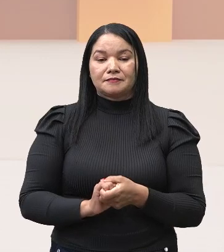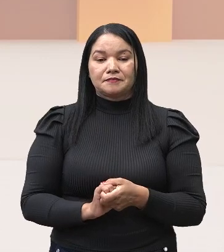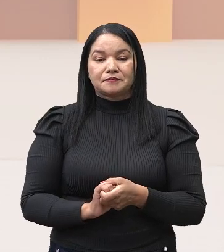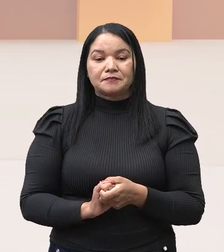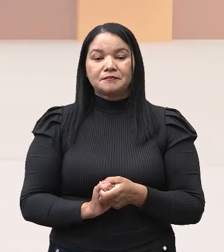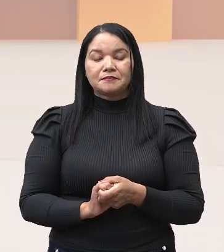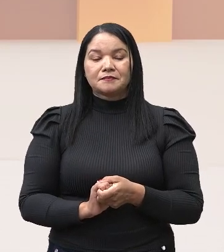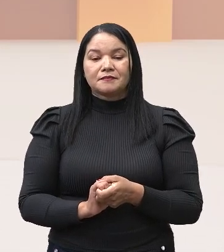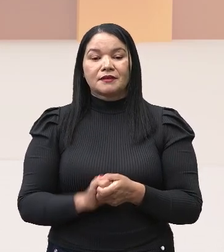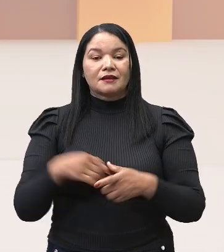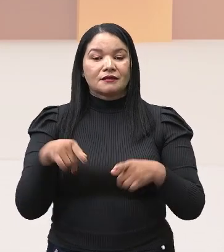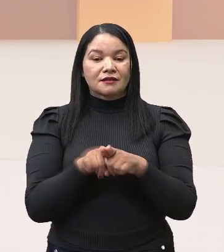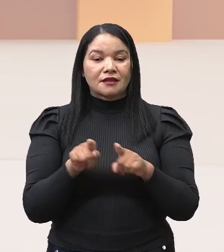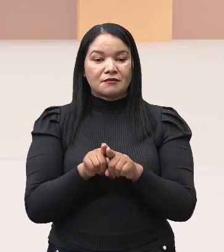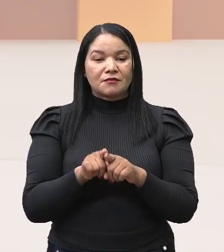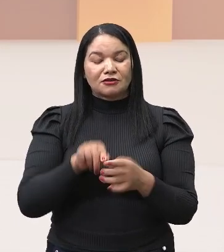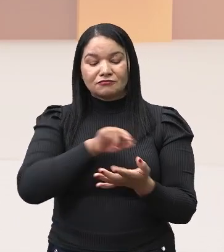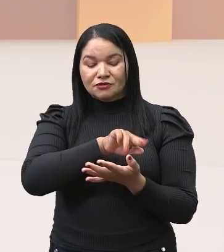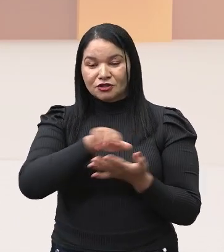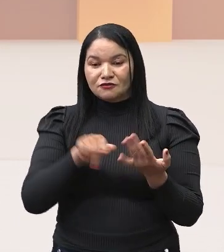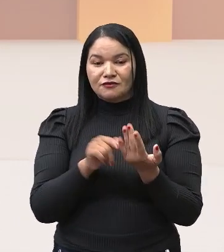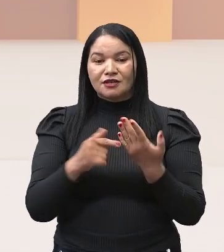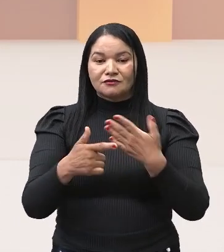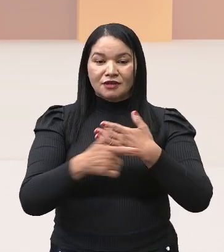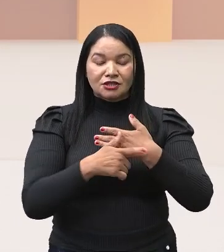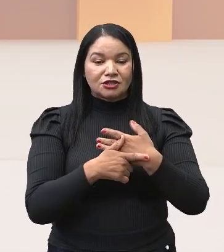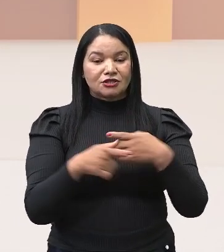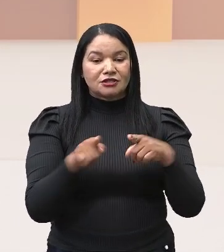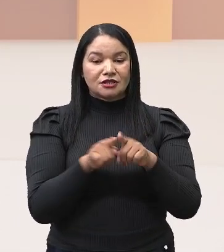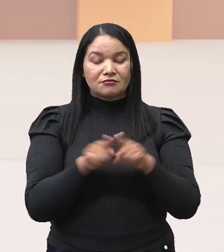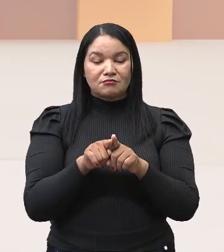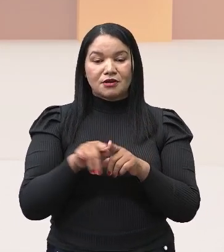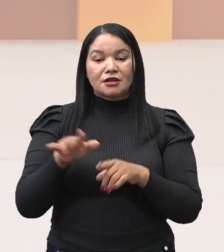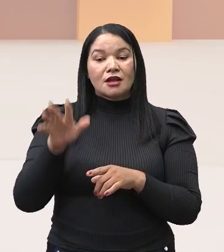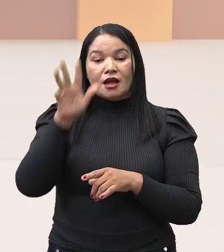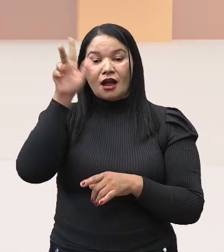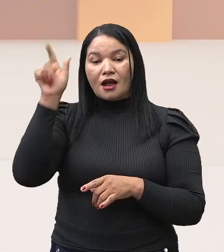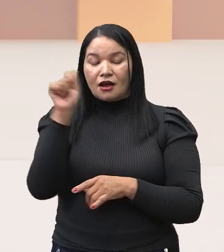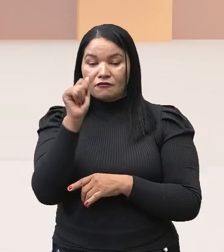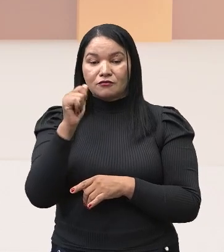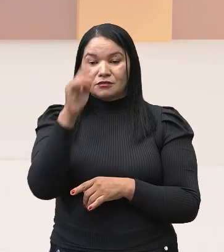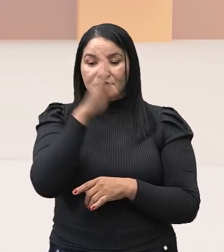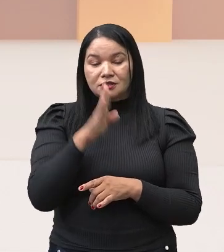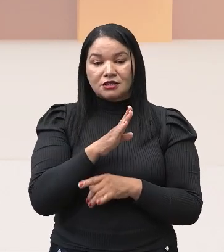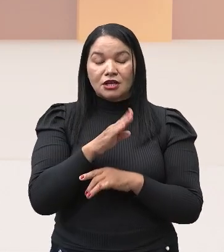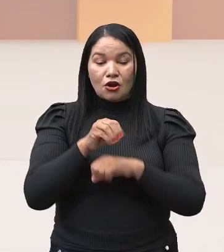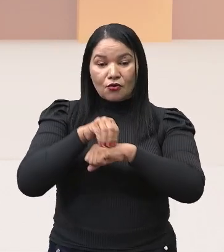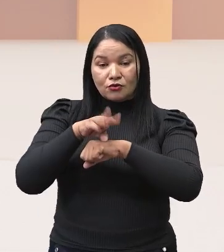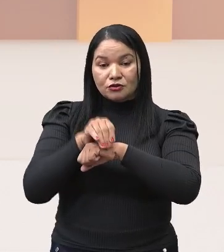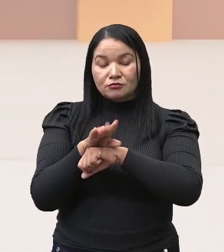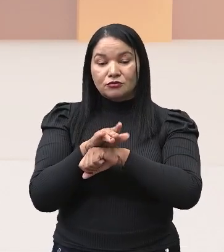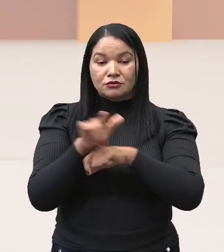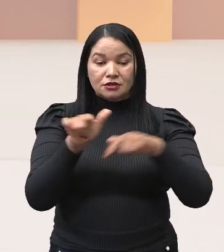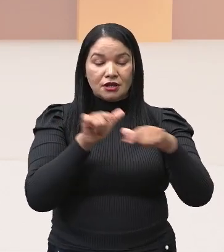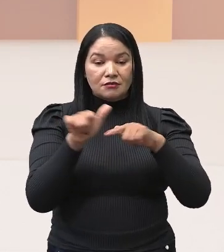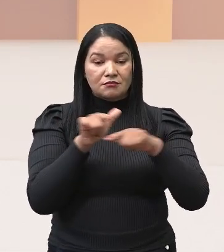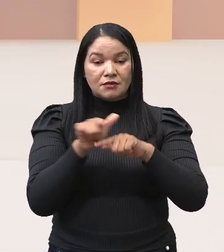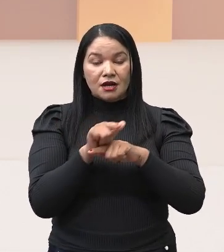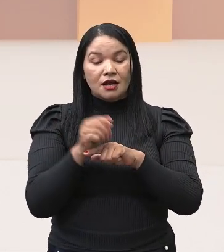os artistas e escritores afro-brasileiros contribuem com obras que abordam a